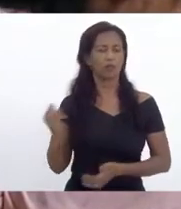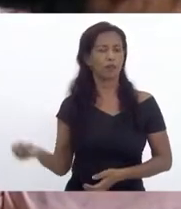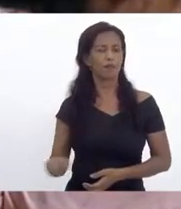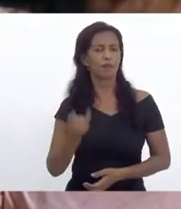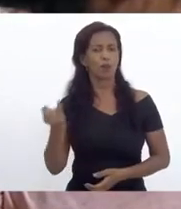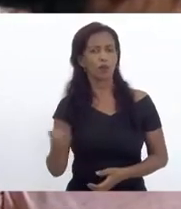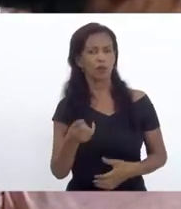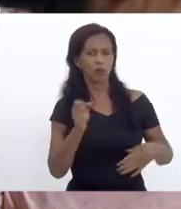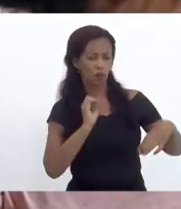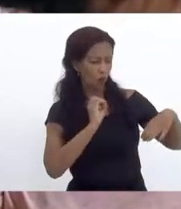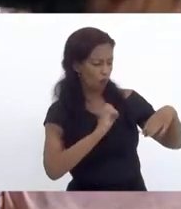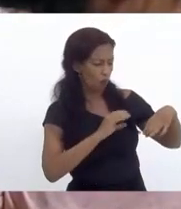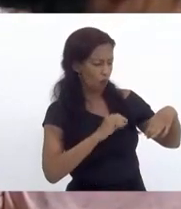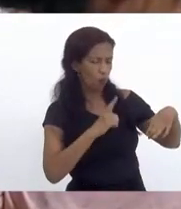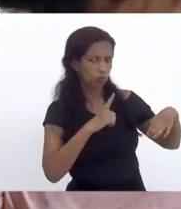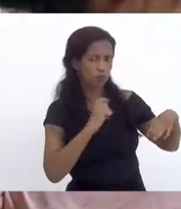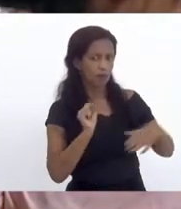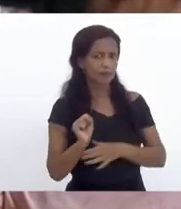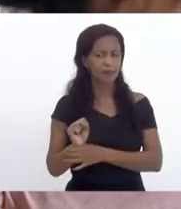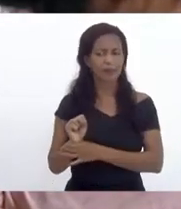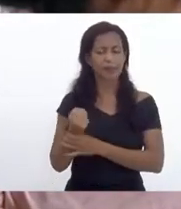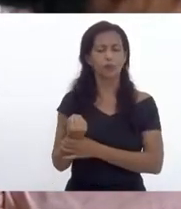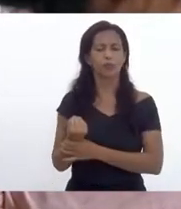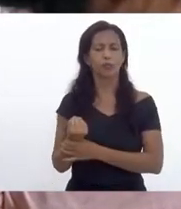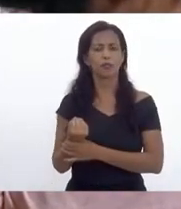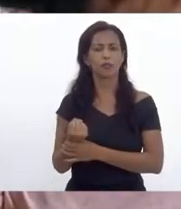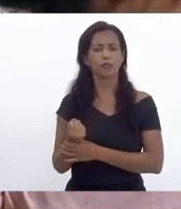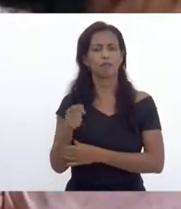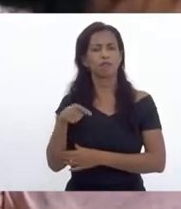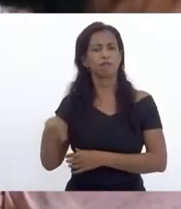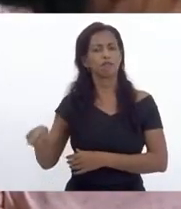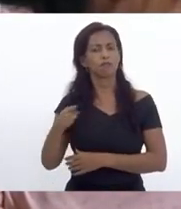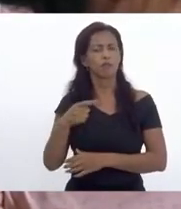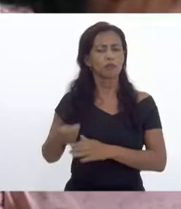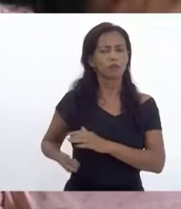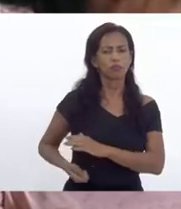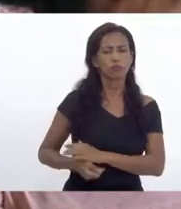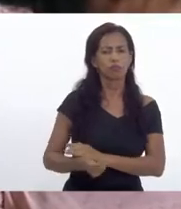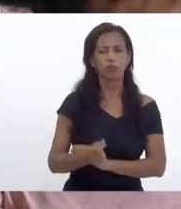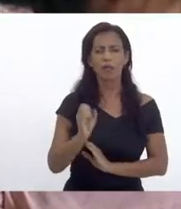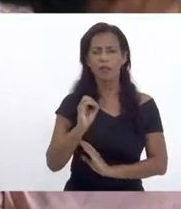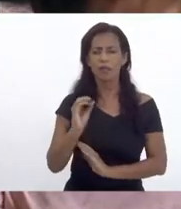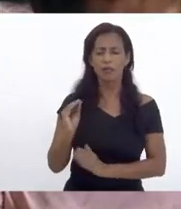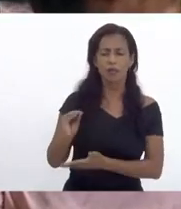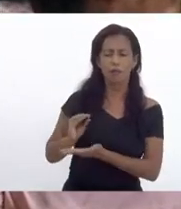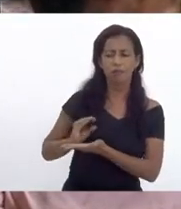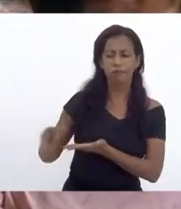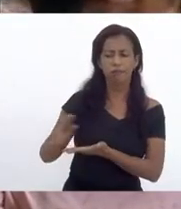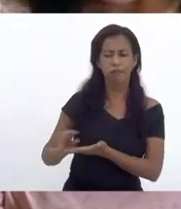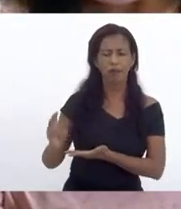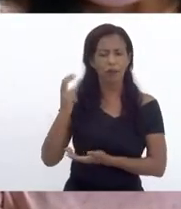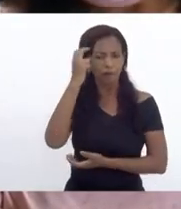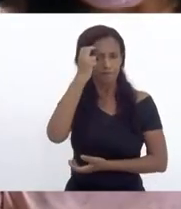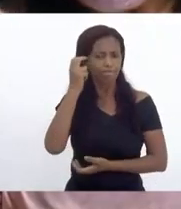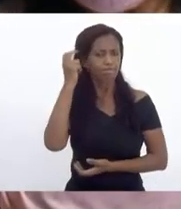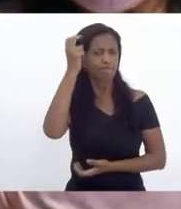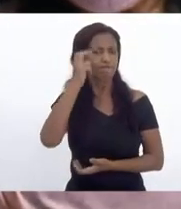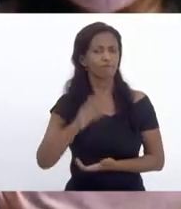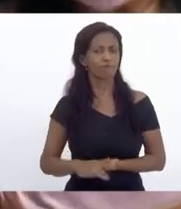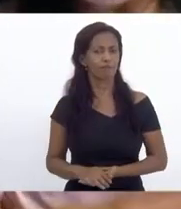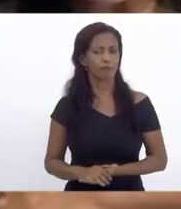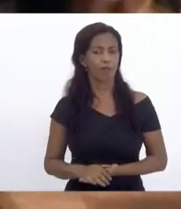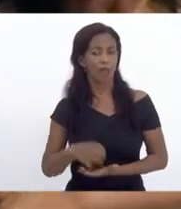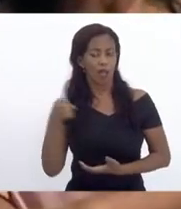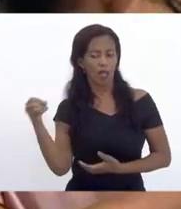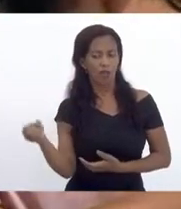fundo terá para a segurança e manutenção desses grandes investimentos, se aplicados com muita sabedoria. A